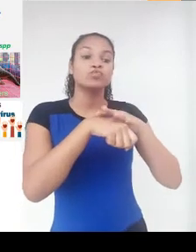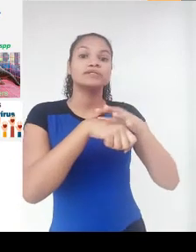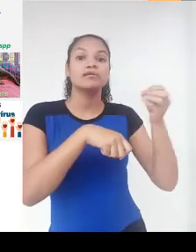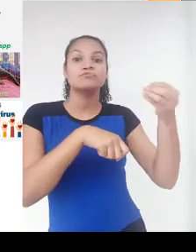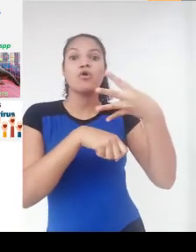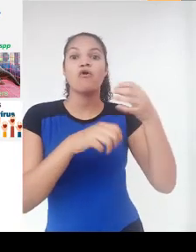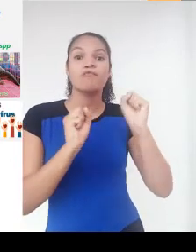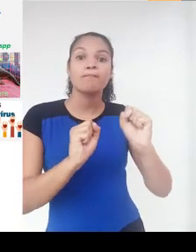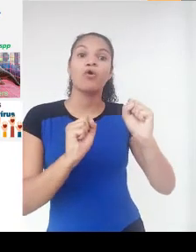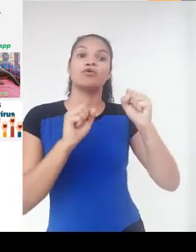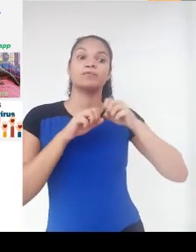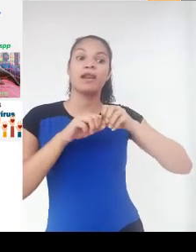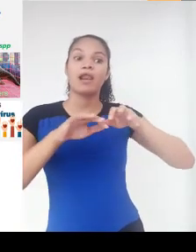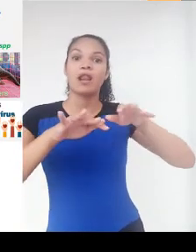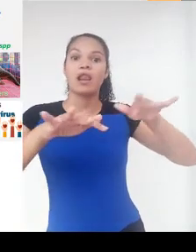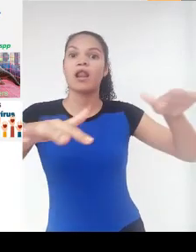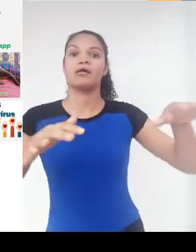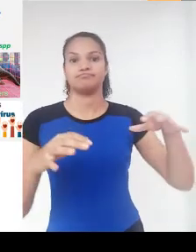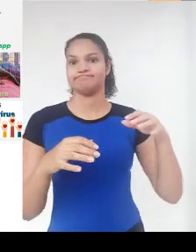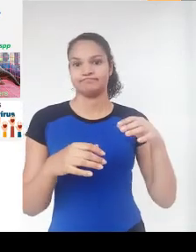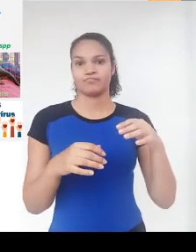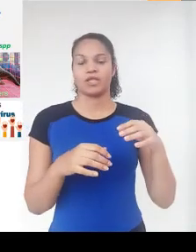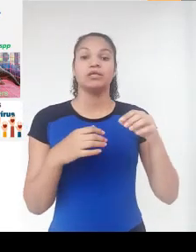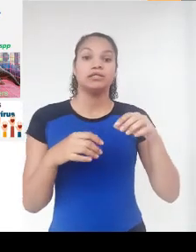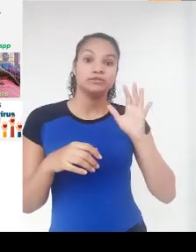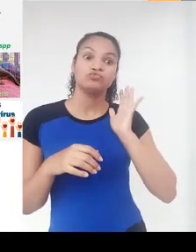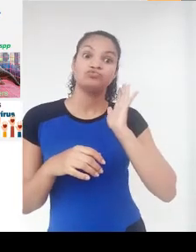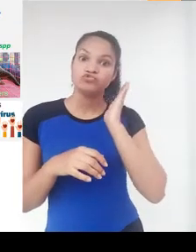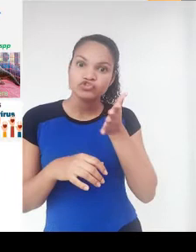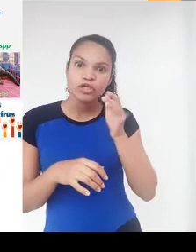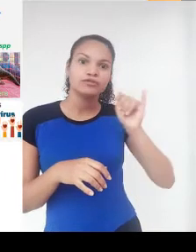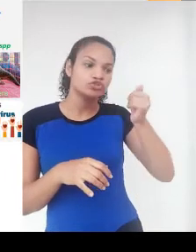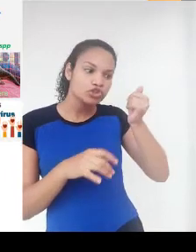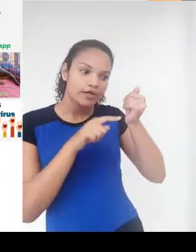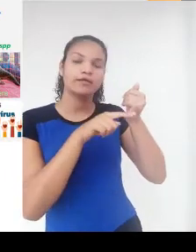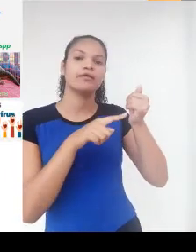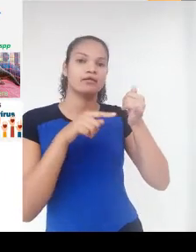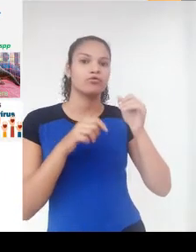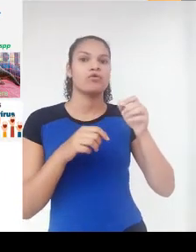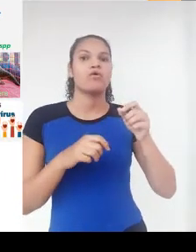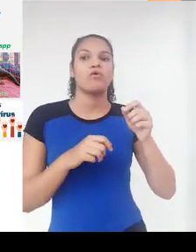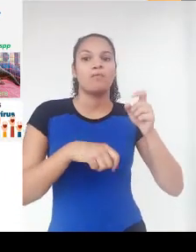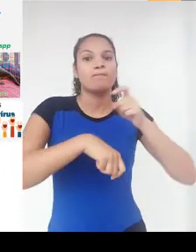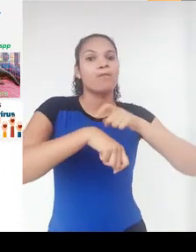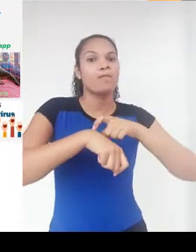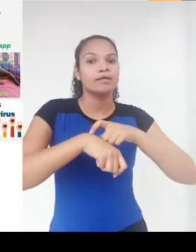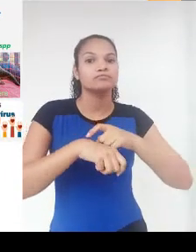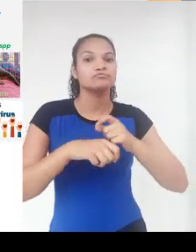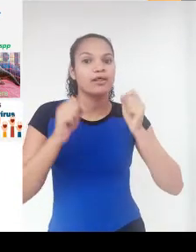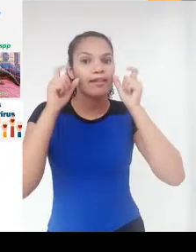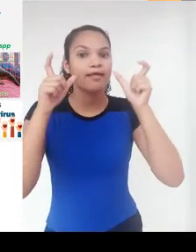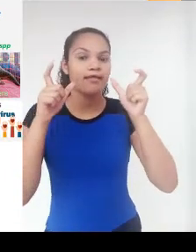que poderia avançar por esses países. Então, aumentou-se, foi aumentado as restrições,